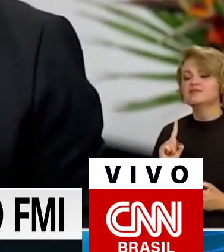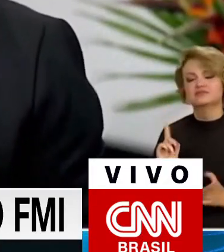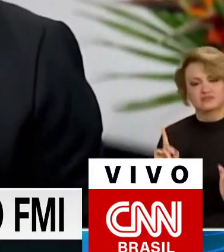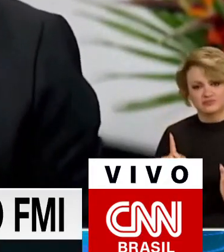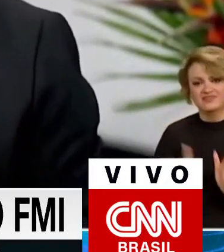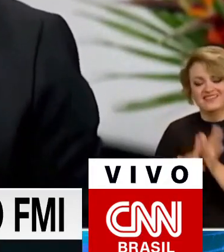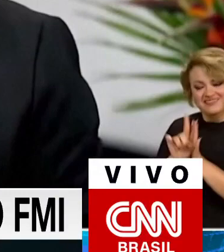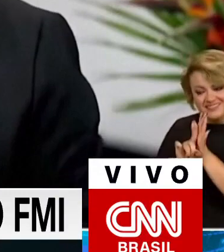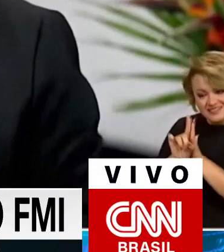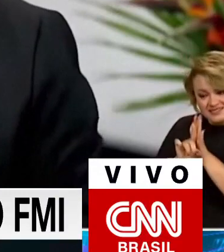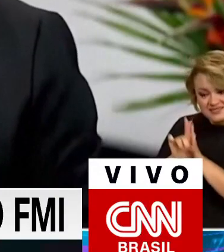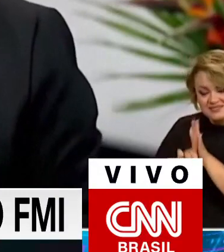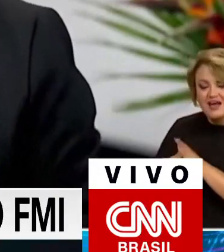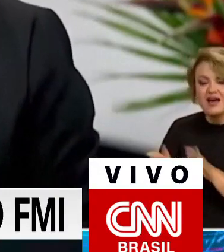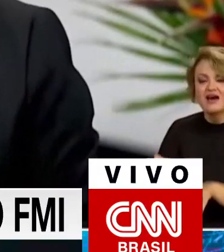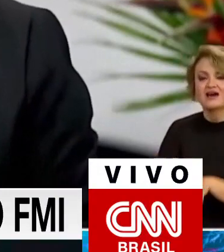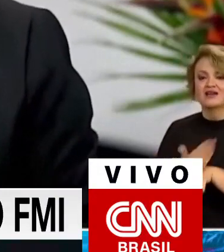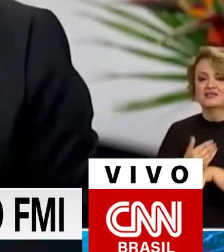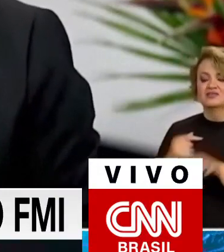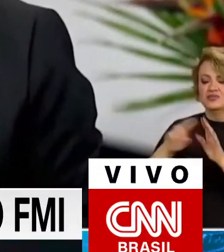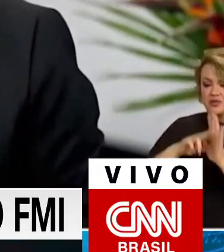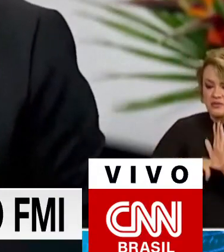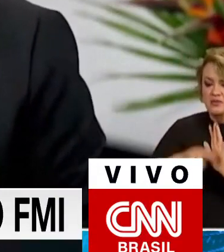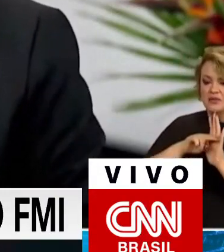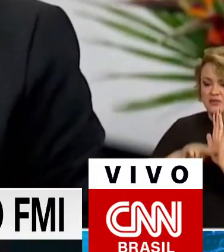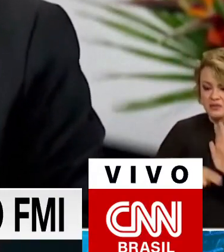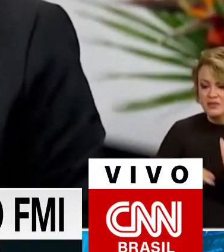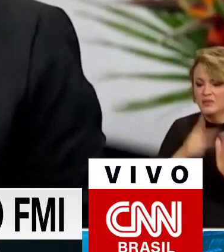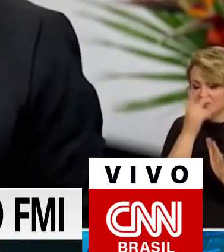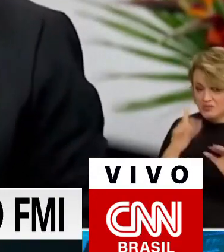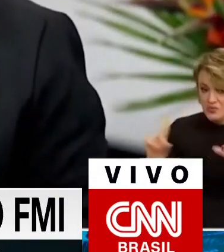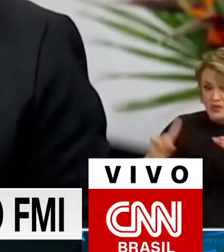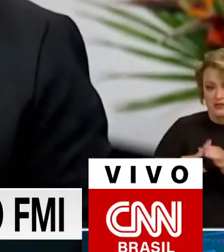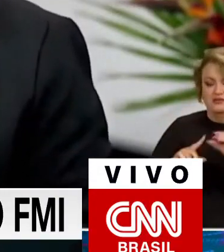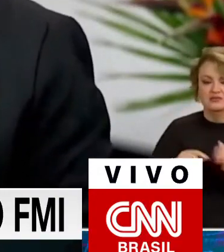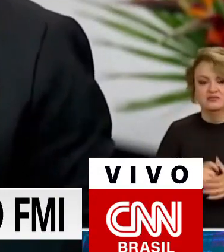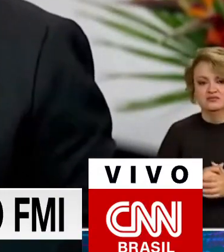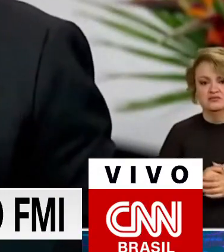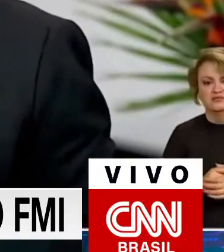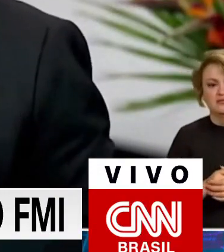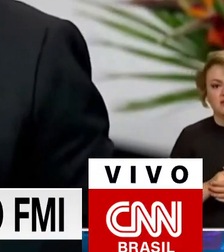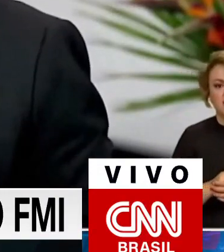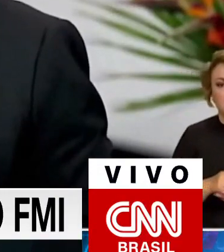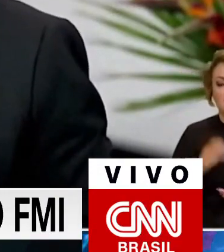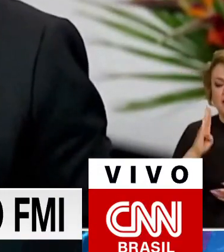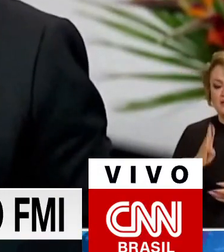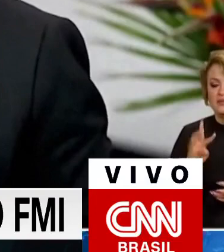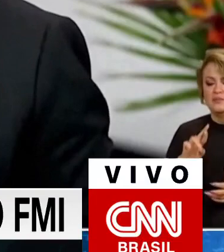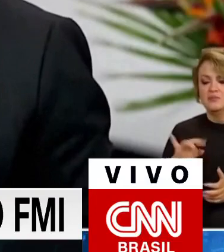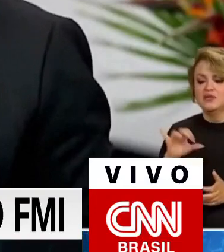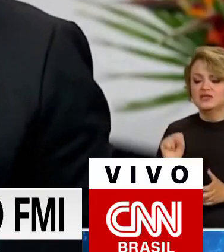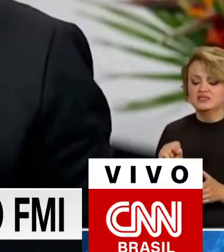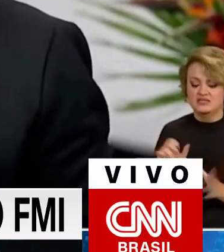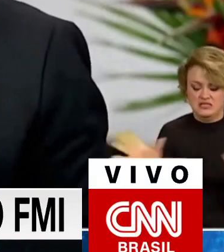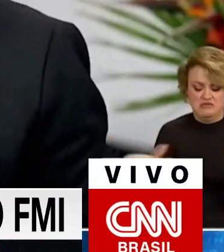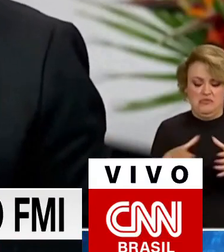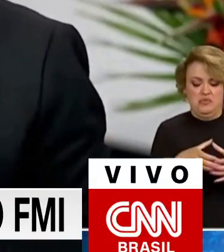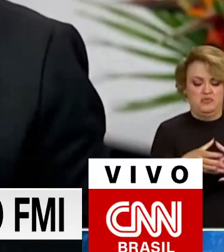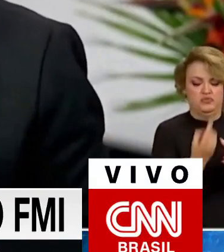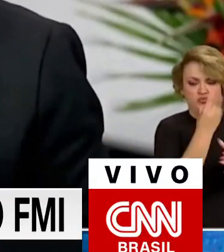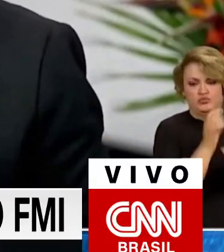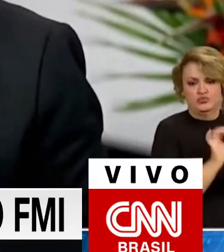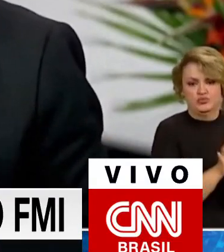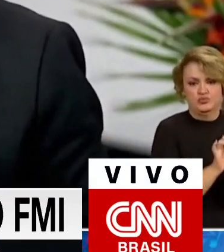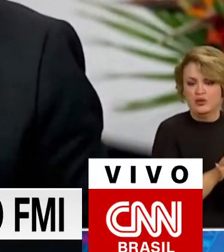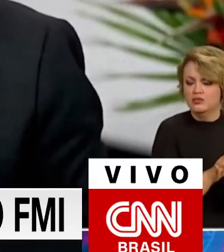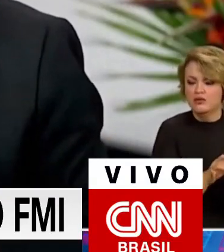com o Otaviano Canuto, que foi diretor executivo do FMI. Ele me disse: olha, o empréstimo do FMI à Argentina foi